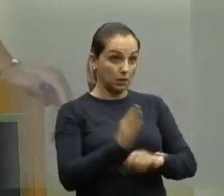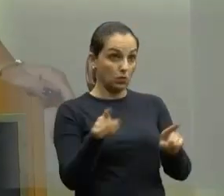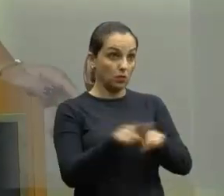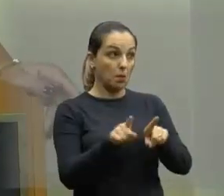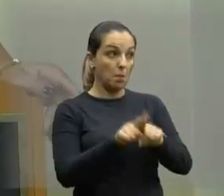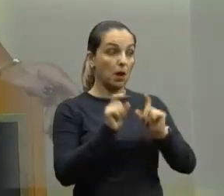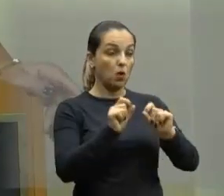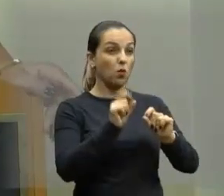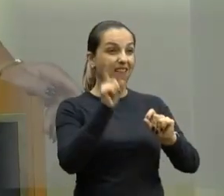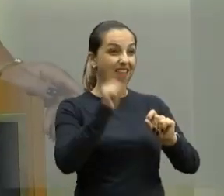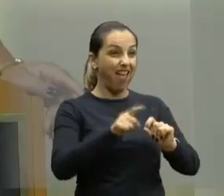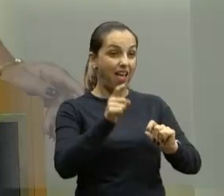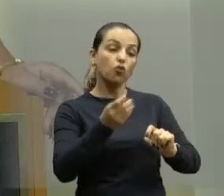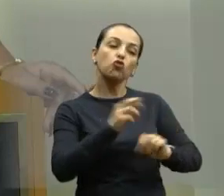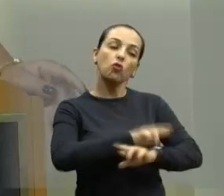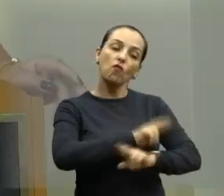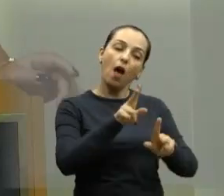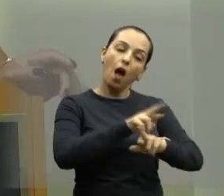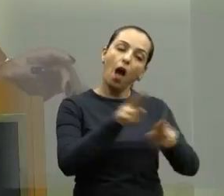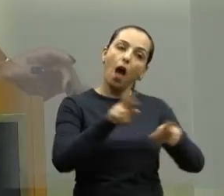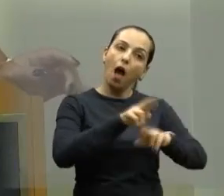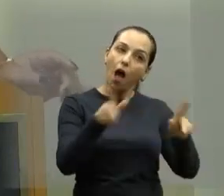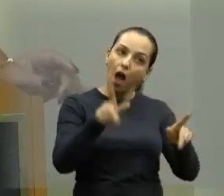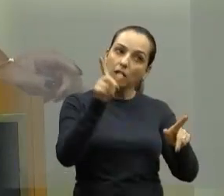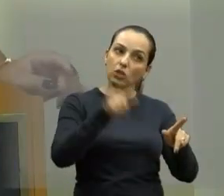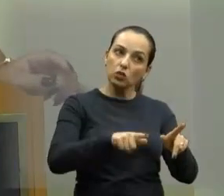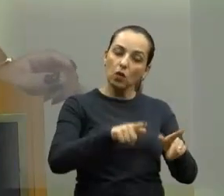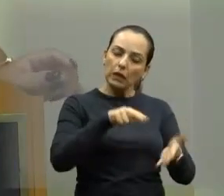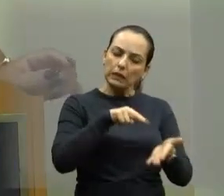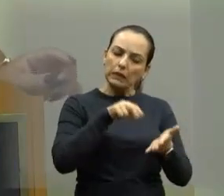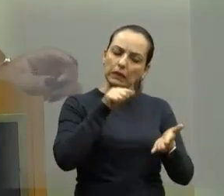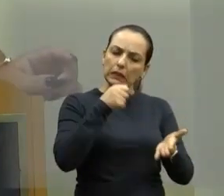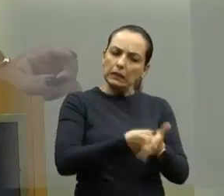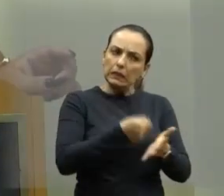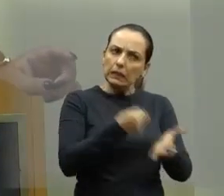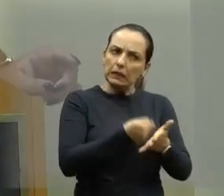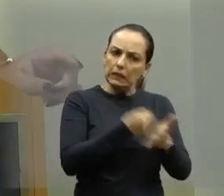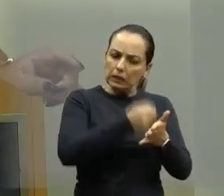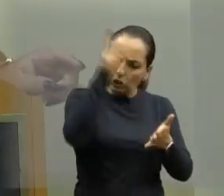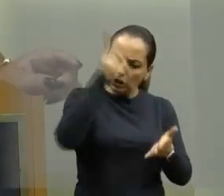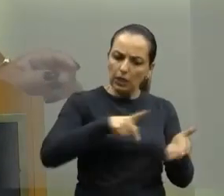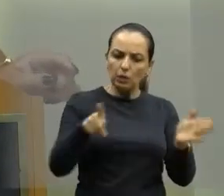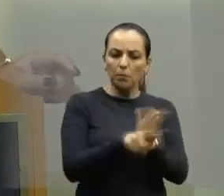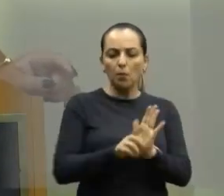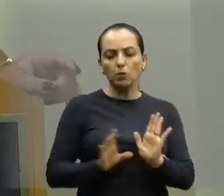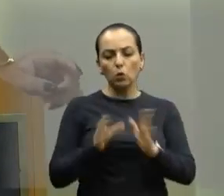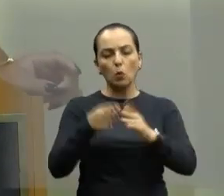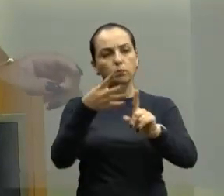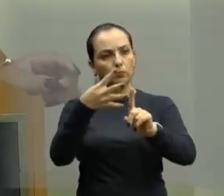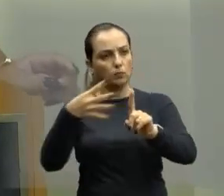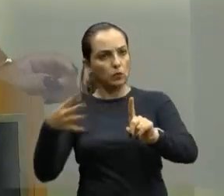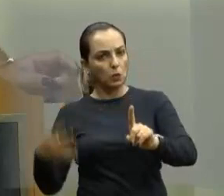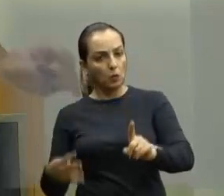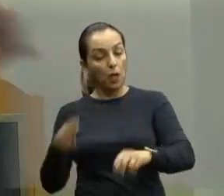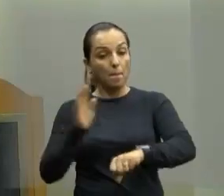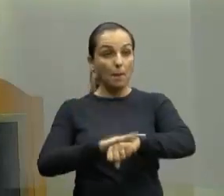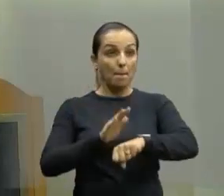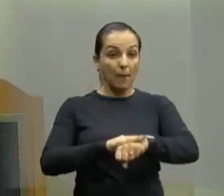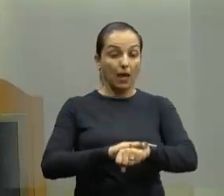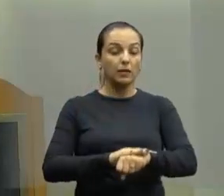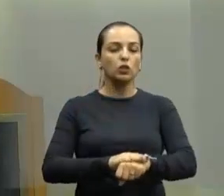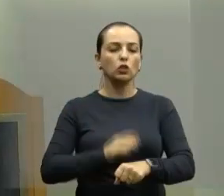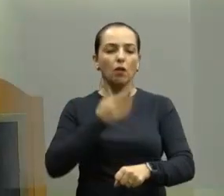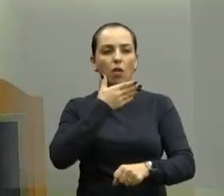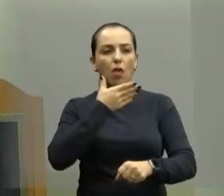a realidade um pouco diferente uma realidade mais ríspida inclusive sobre direitos da população lgbtqia+ momento onde nós vivemos